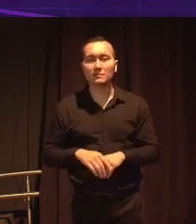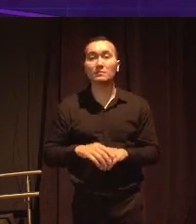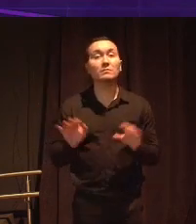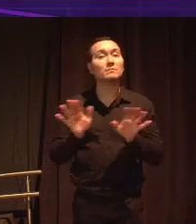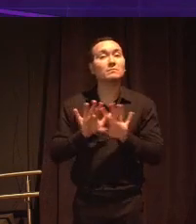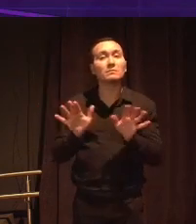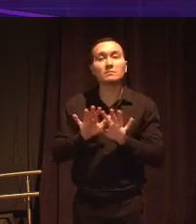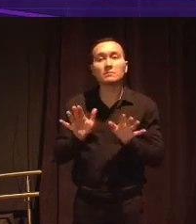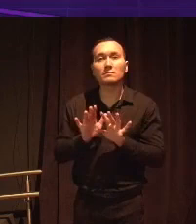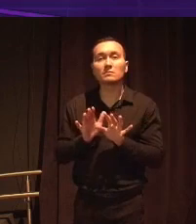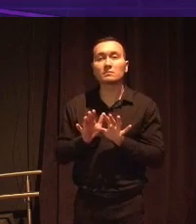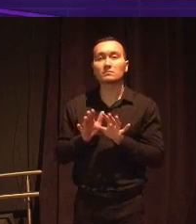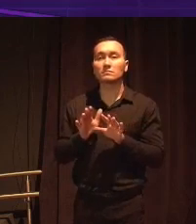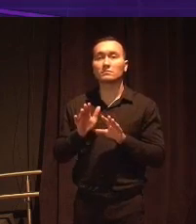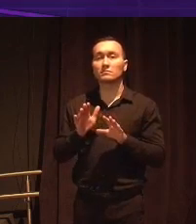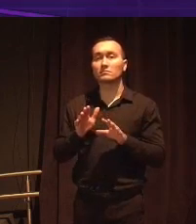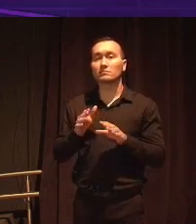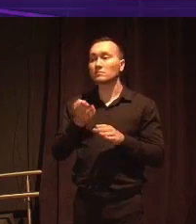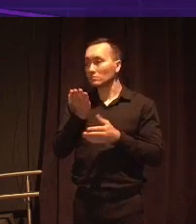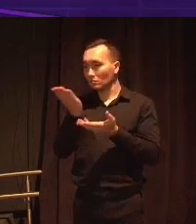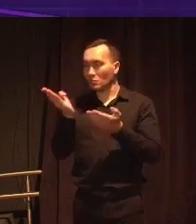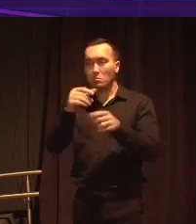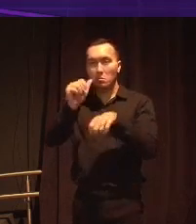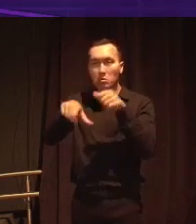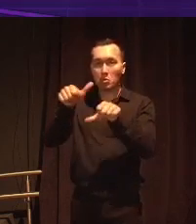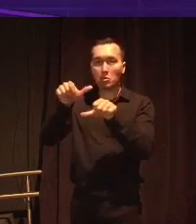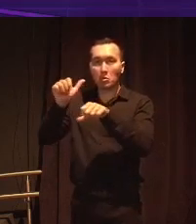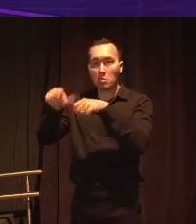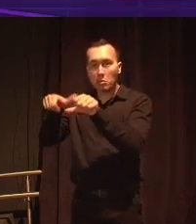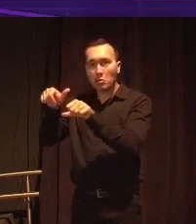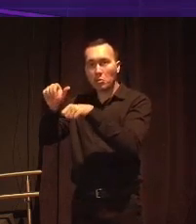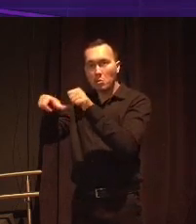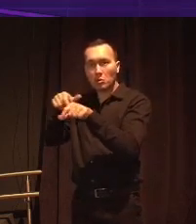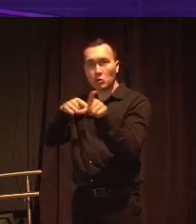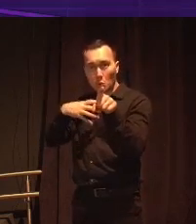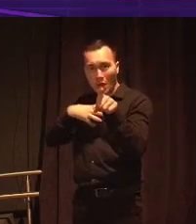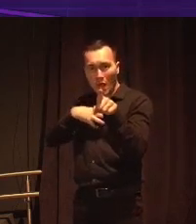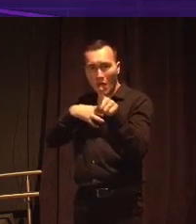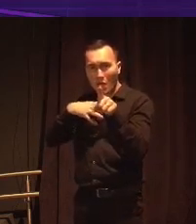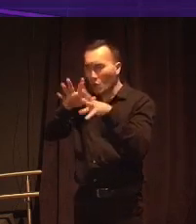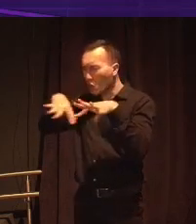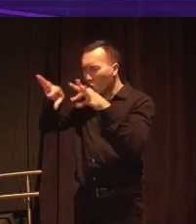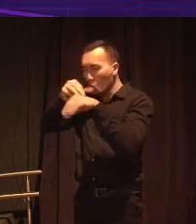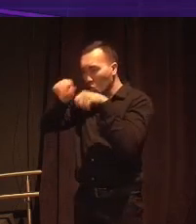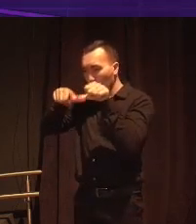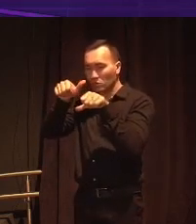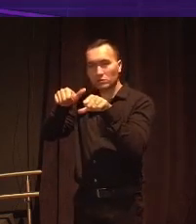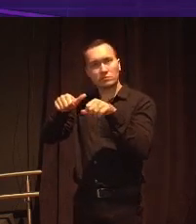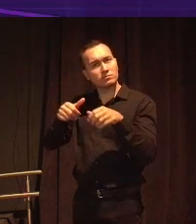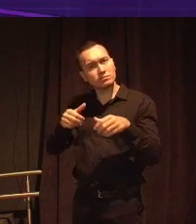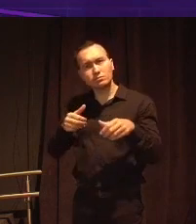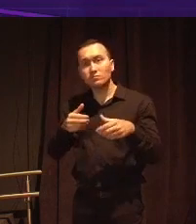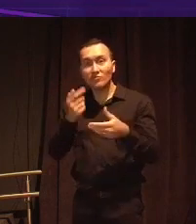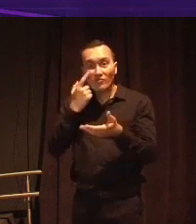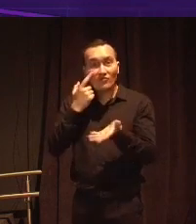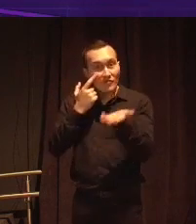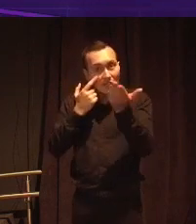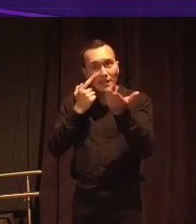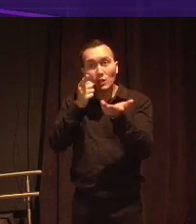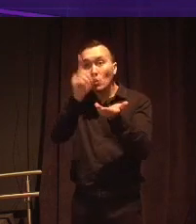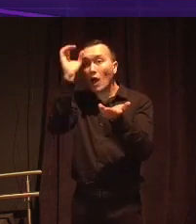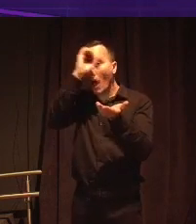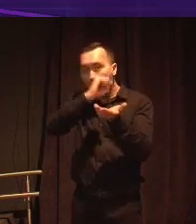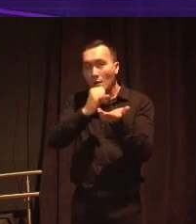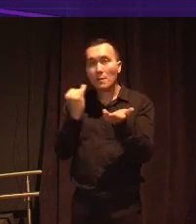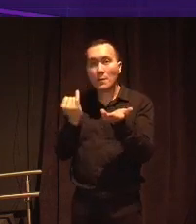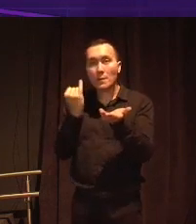que é muito volátil. O que eu aprendi com aquilo? Como é que eu mudo rápido? Como é que eu me adapto rápido? Né? Então, é